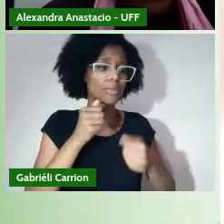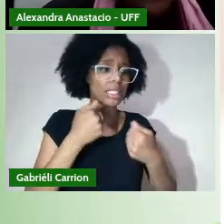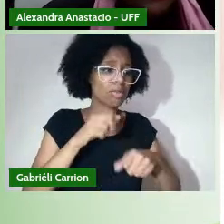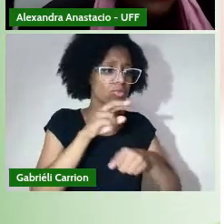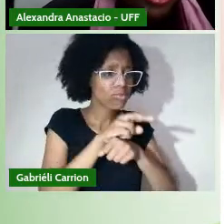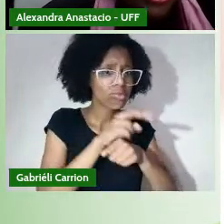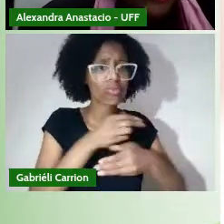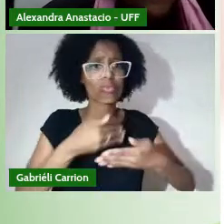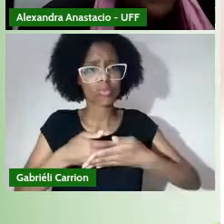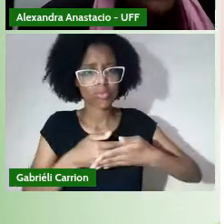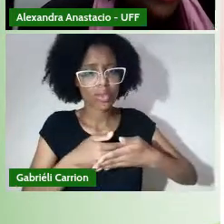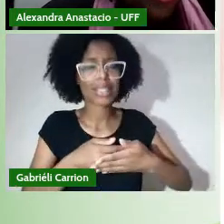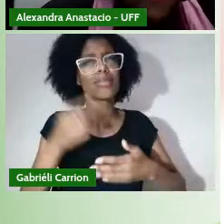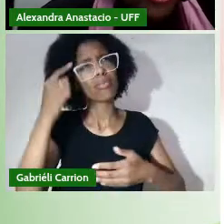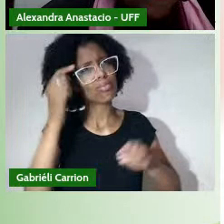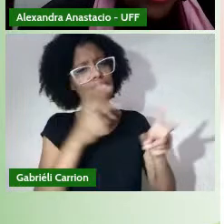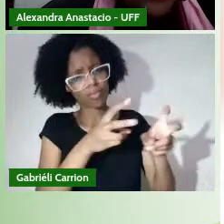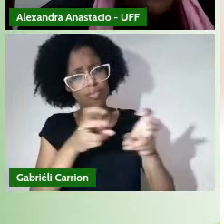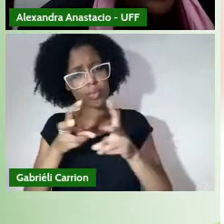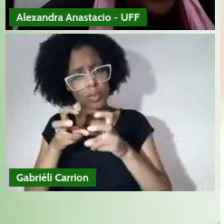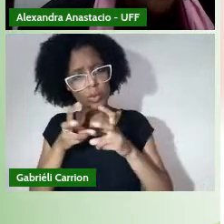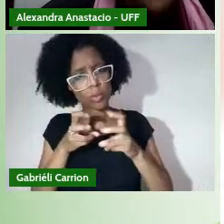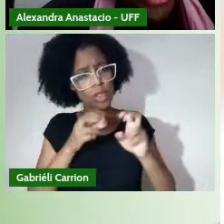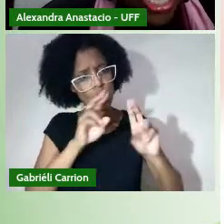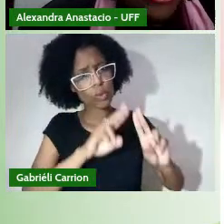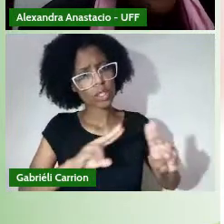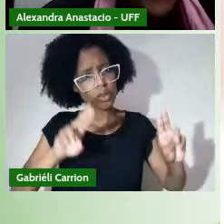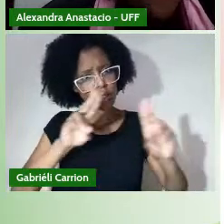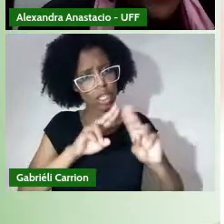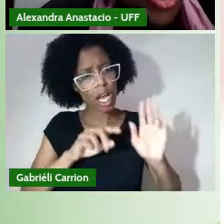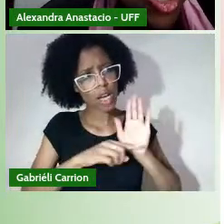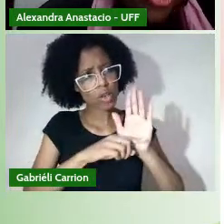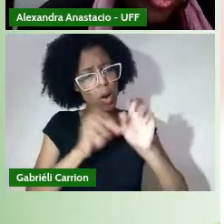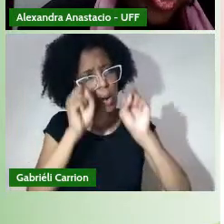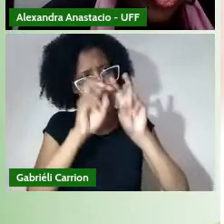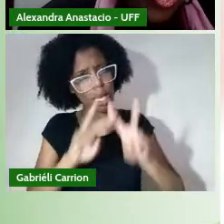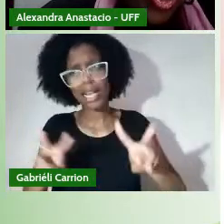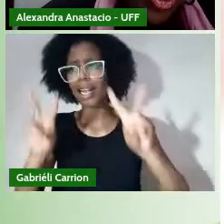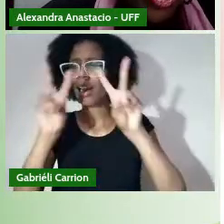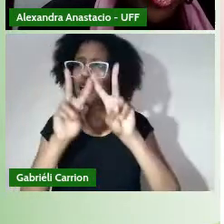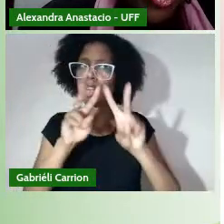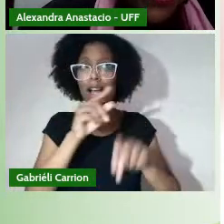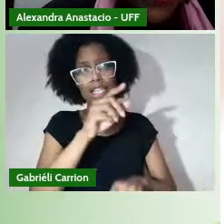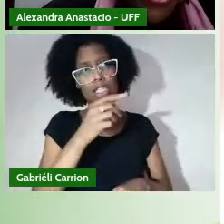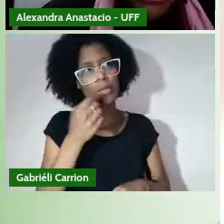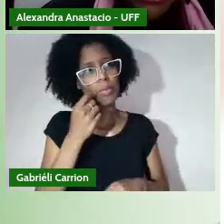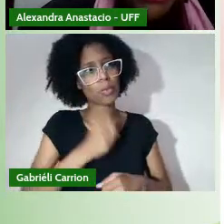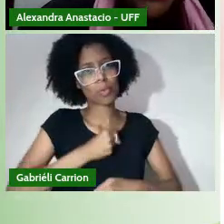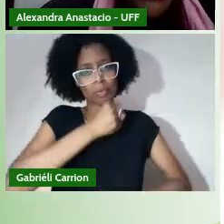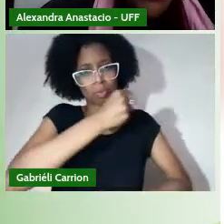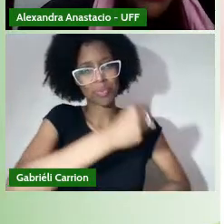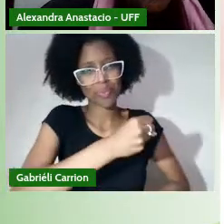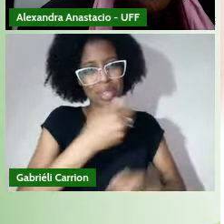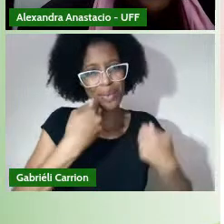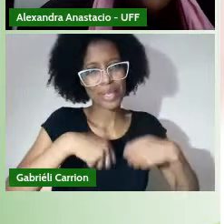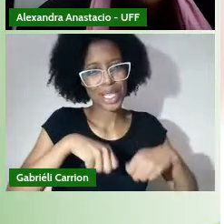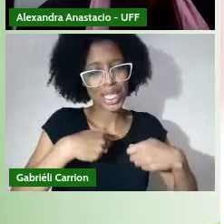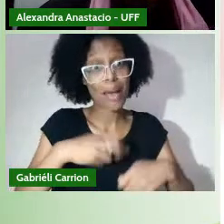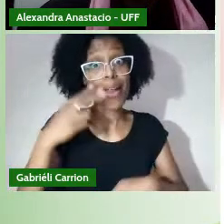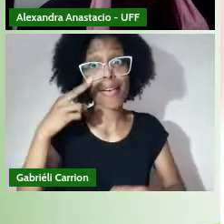ações dentro da universidade de forma também a olhar e pegar emprestado os olhos dos outros, né?